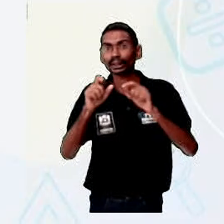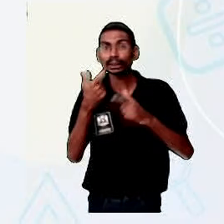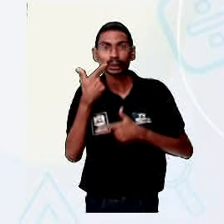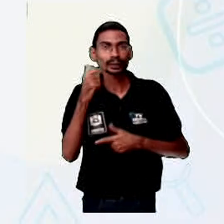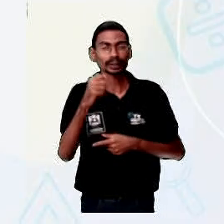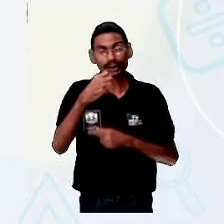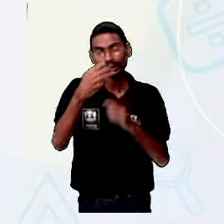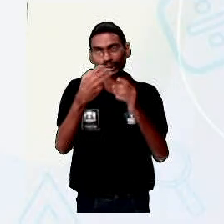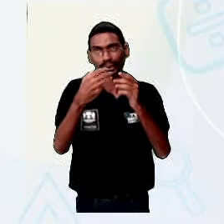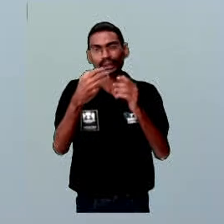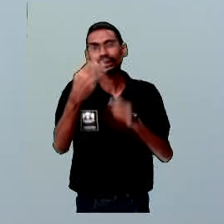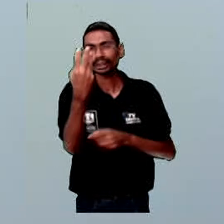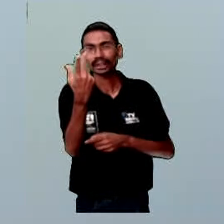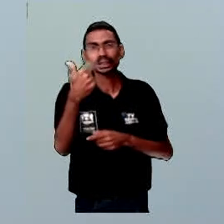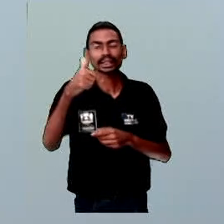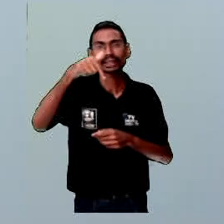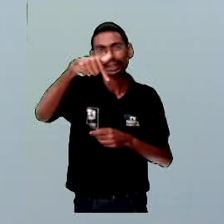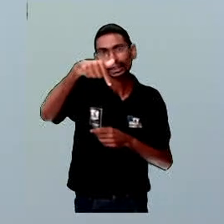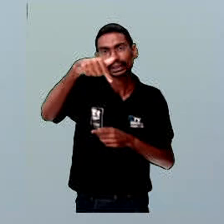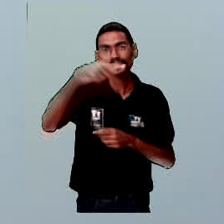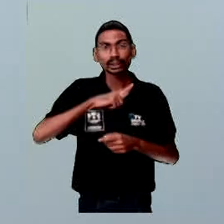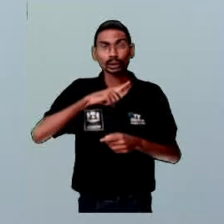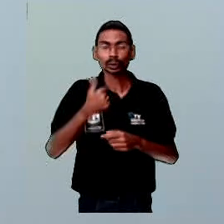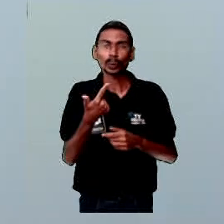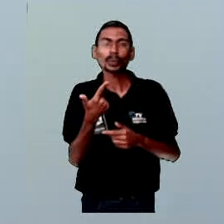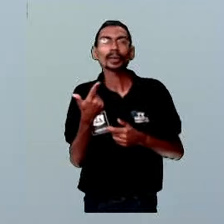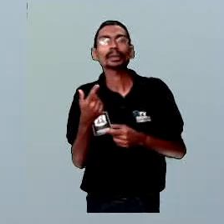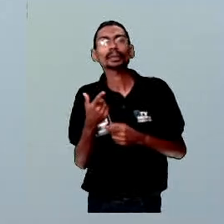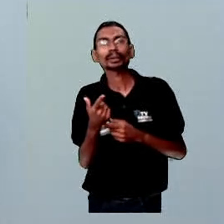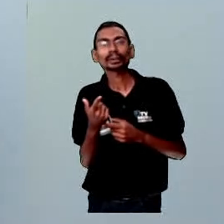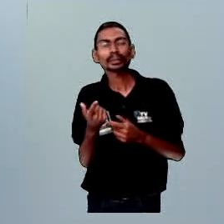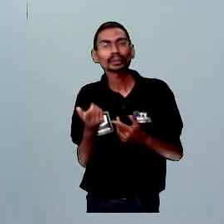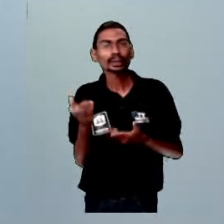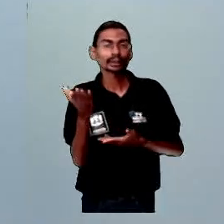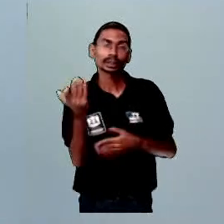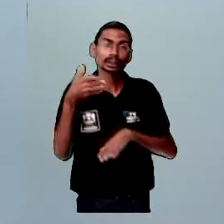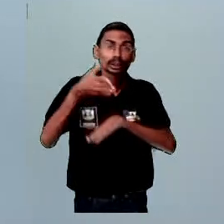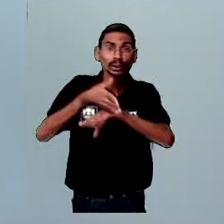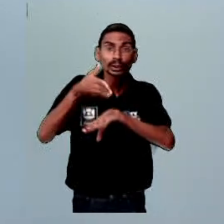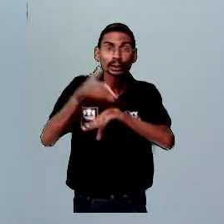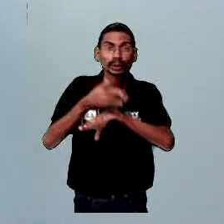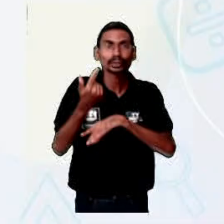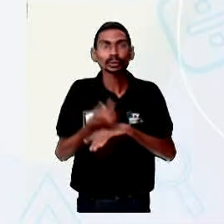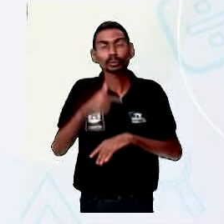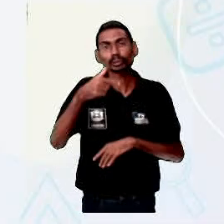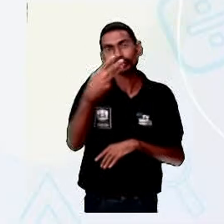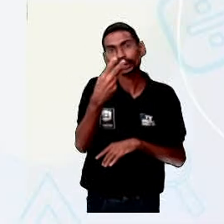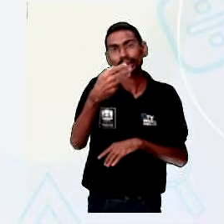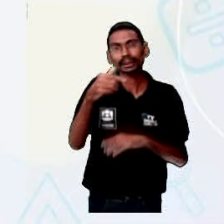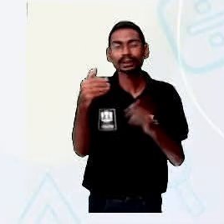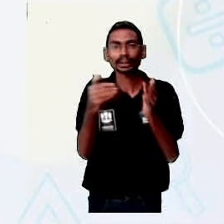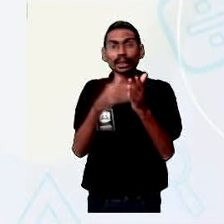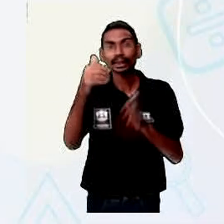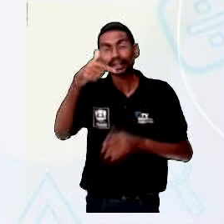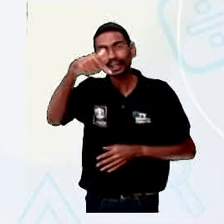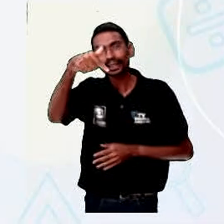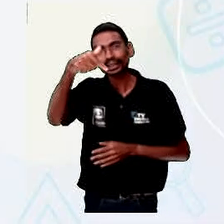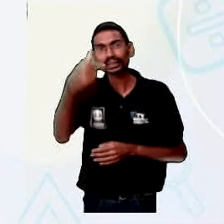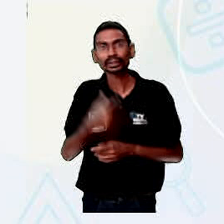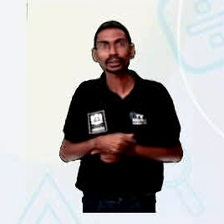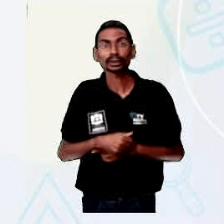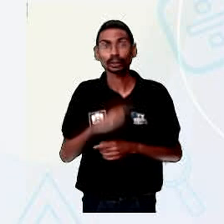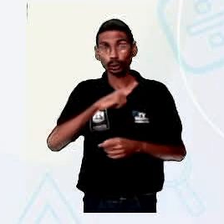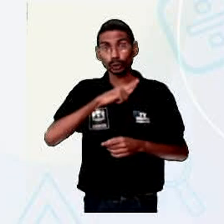7, eu estou incluindo o número 3 e o número 7 nessa continha. É o conjunto todo. E eu tenho, ó, 1,